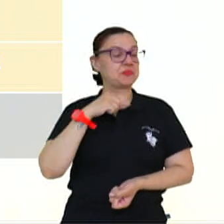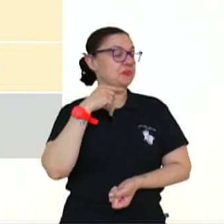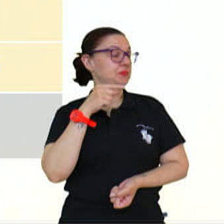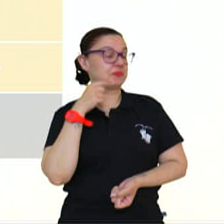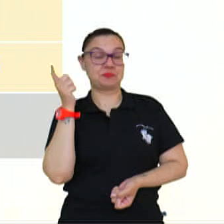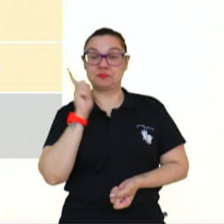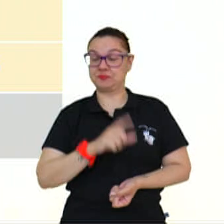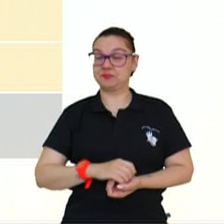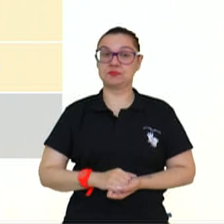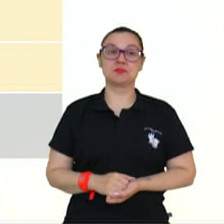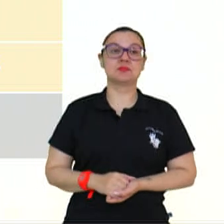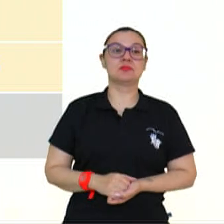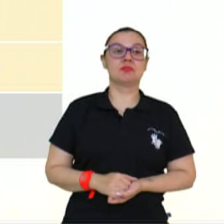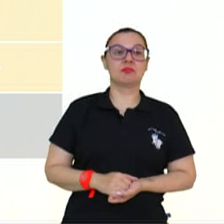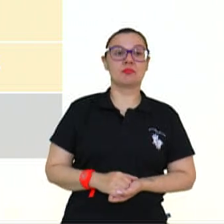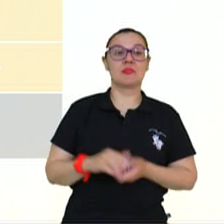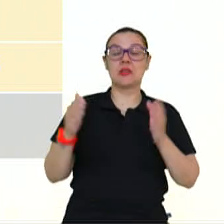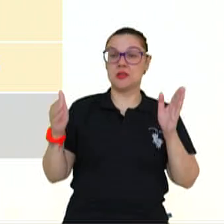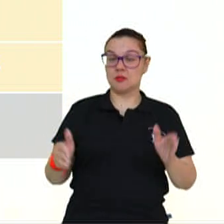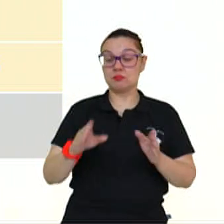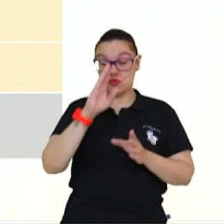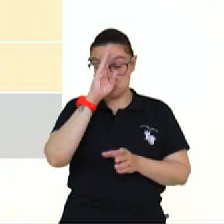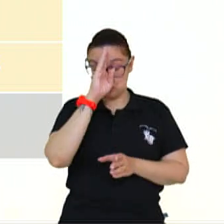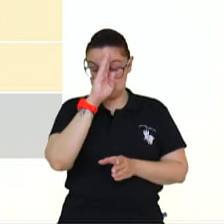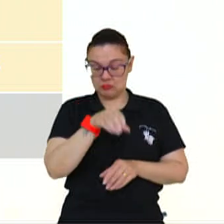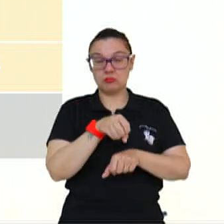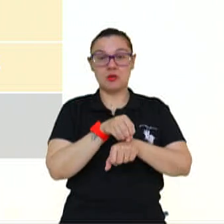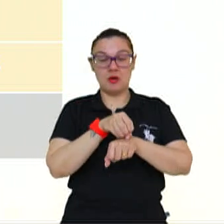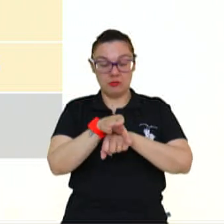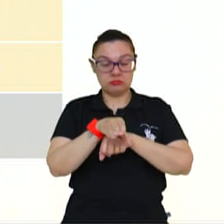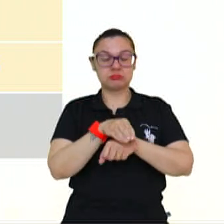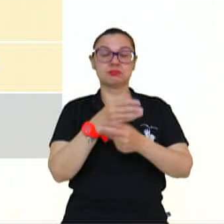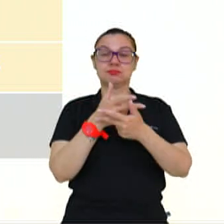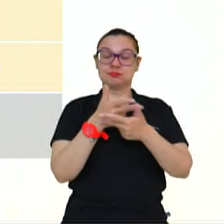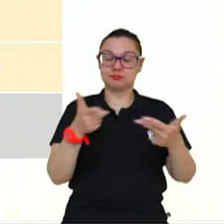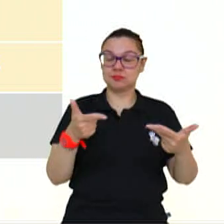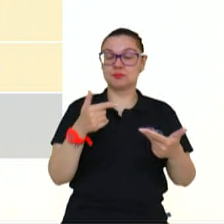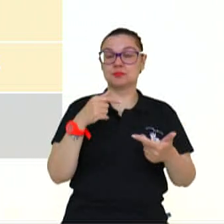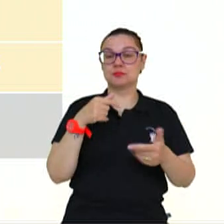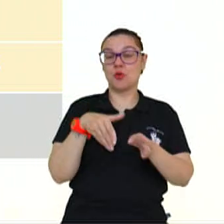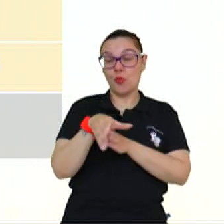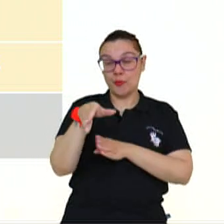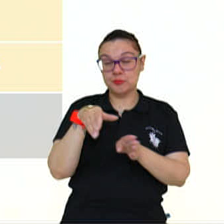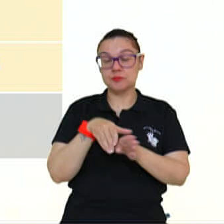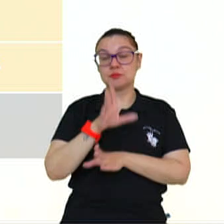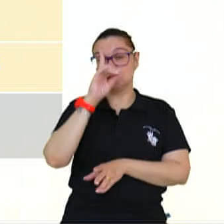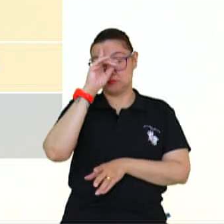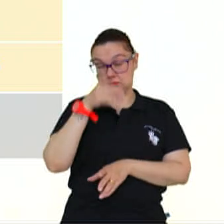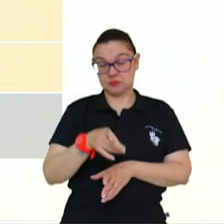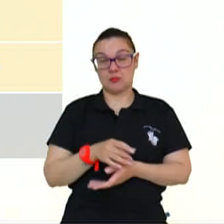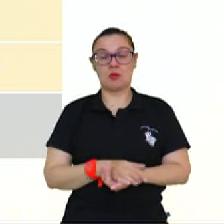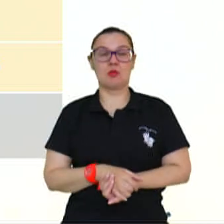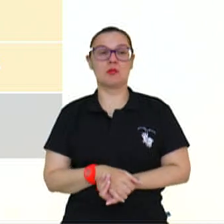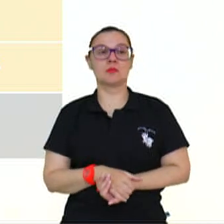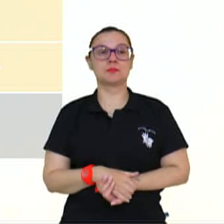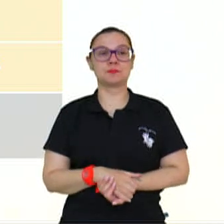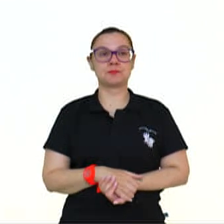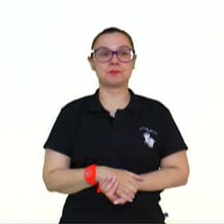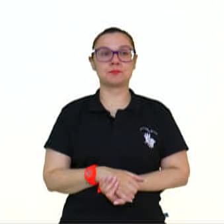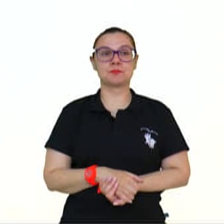consiga ele. Vocês reparem que aqui a ideia de uma dica, conselho, ordem, me perdoe, conselho, dica,